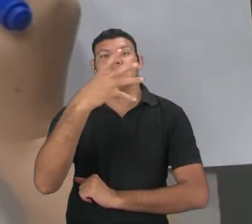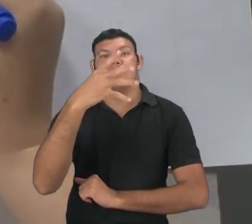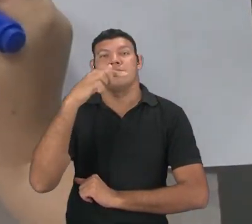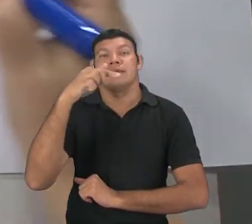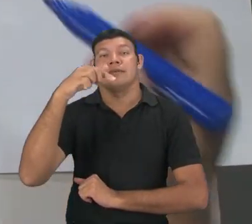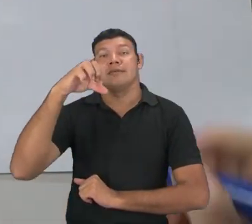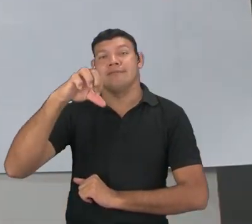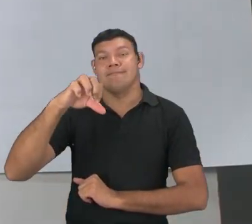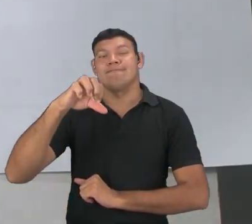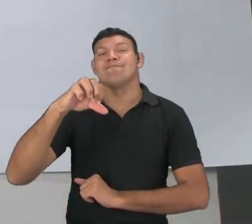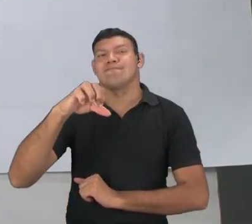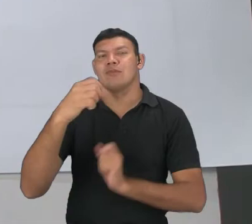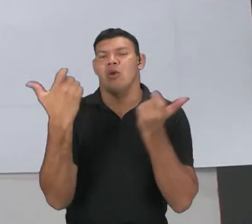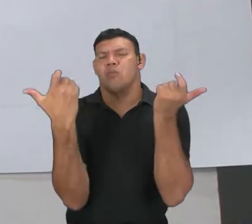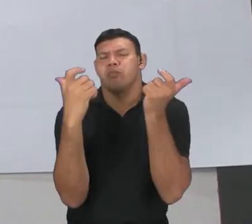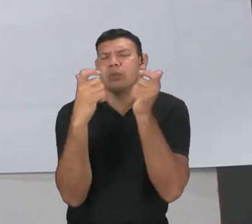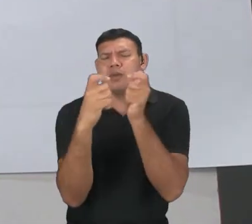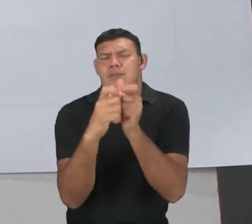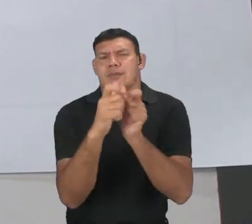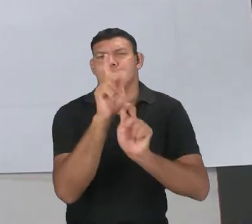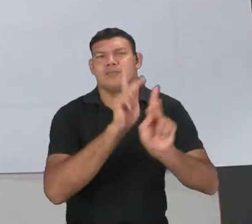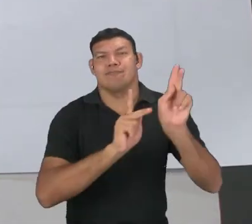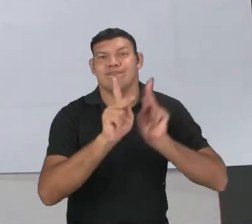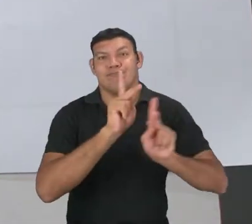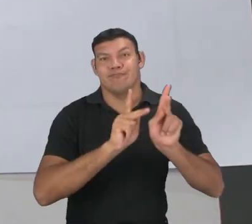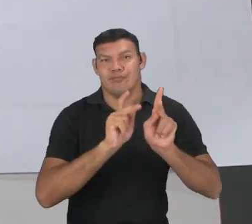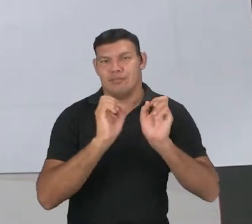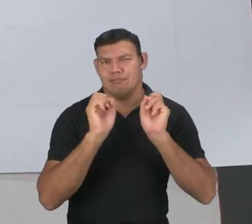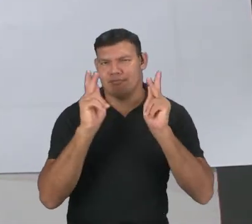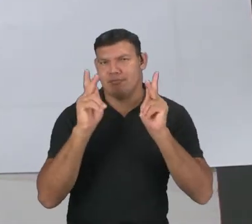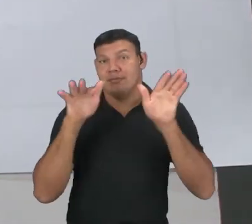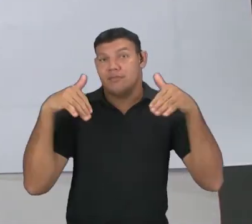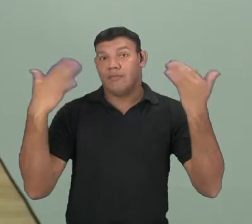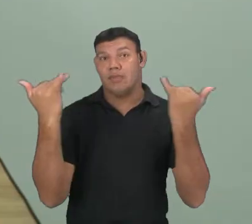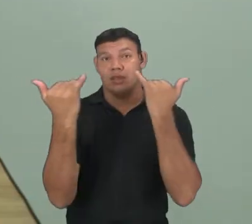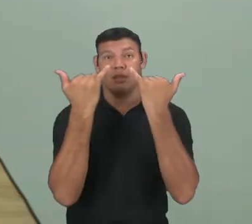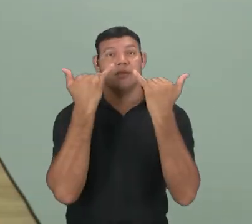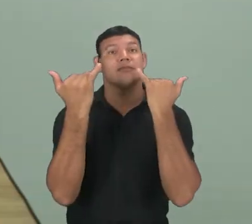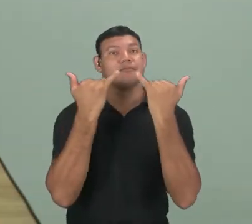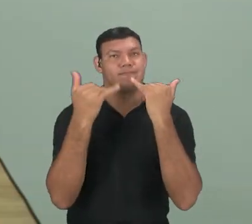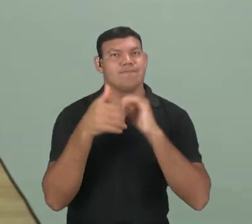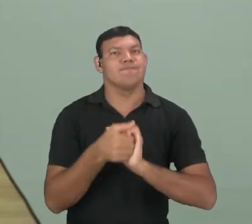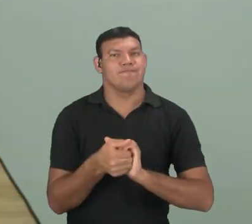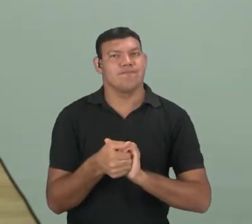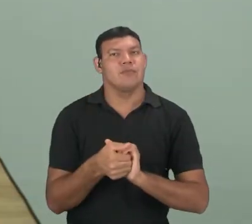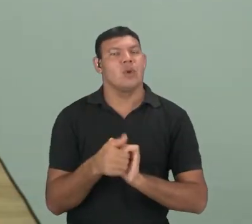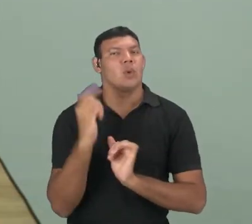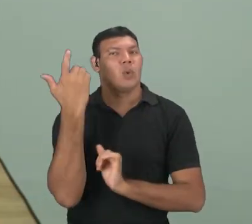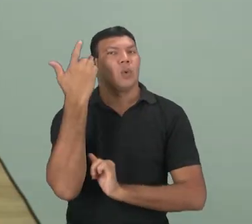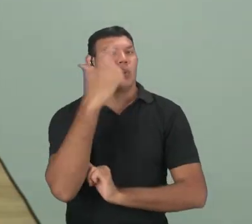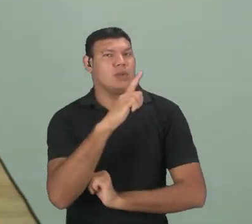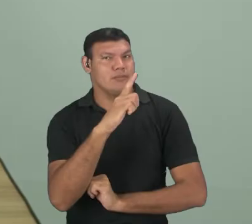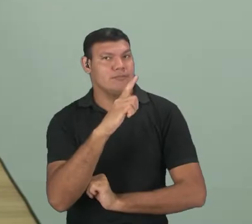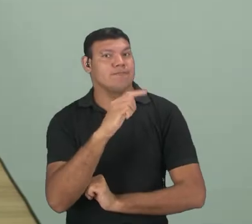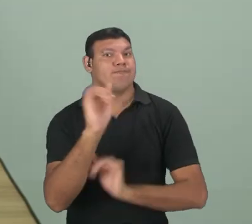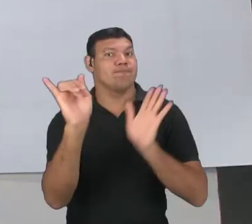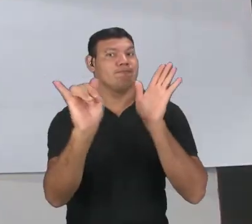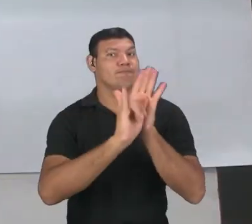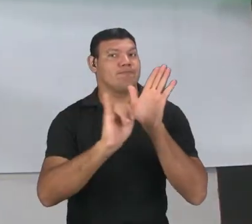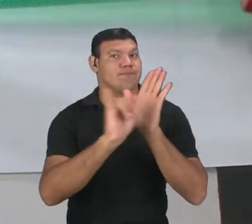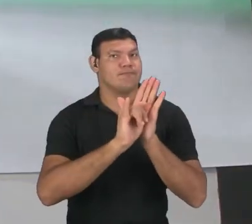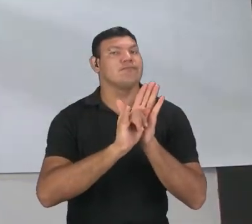só, é a menor população, né? Certinho? Então, todas essas informações nós